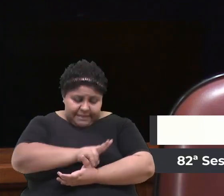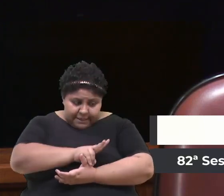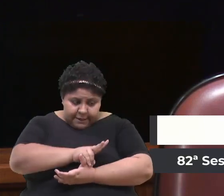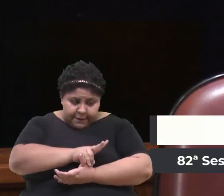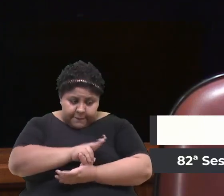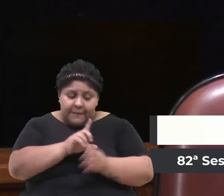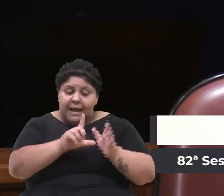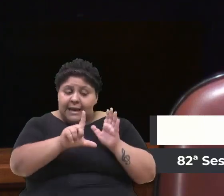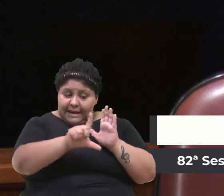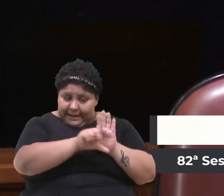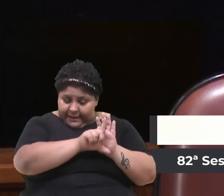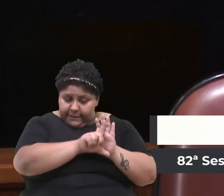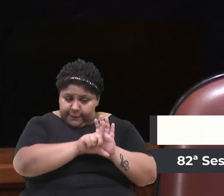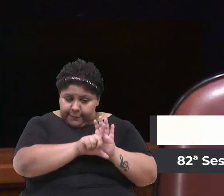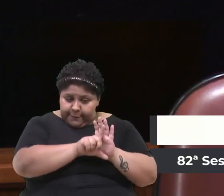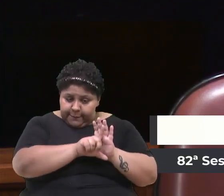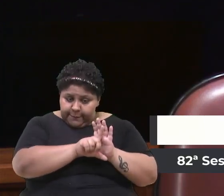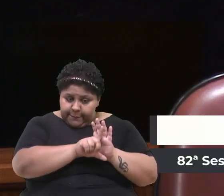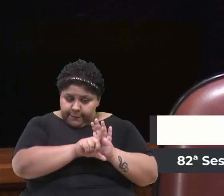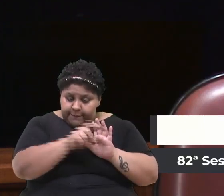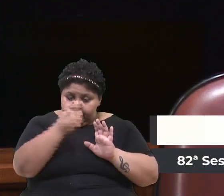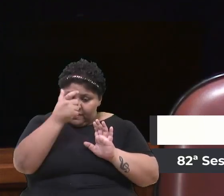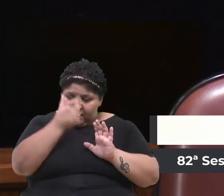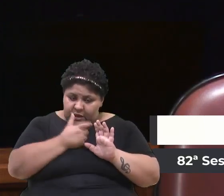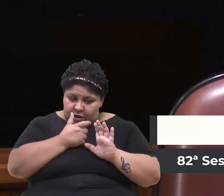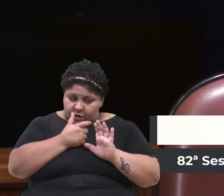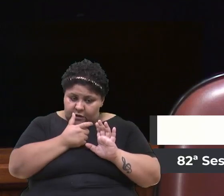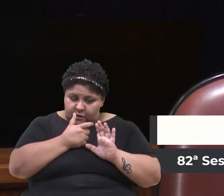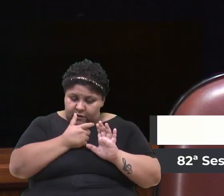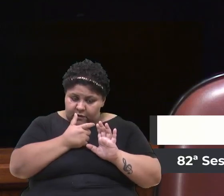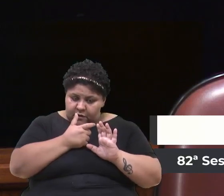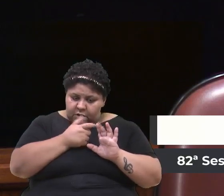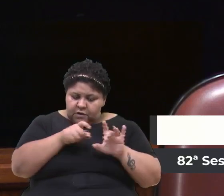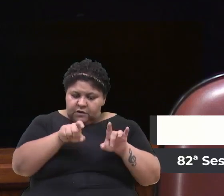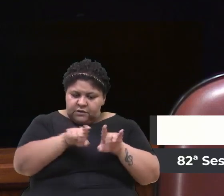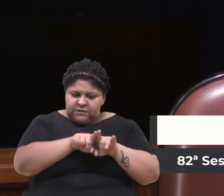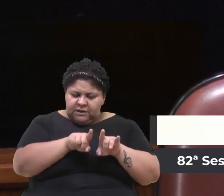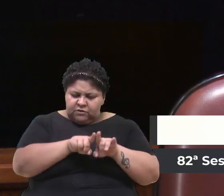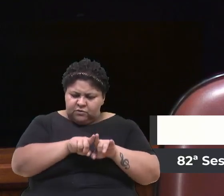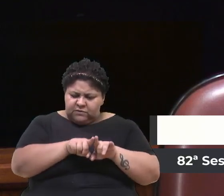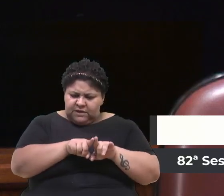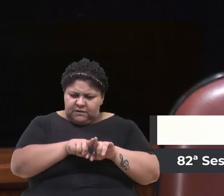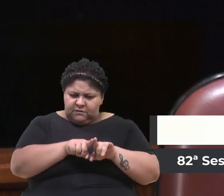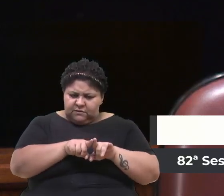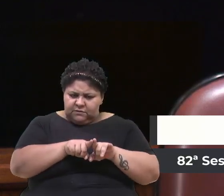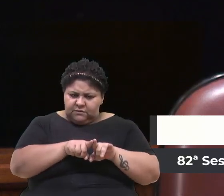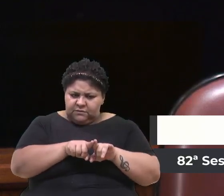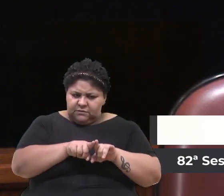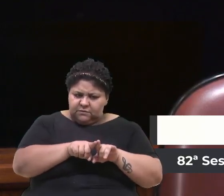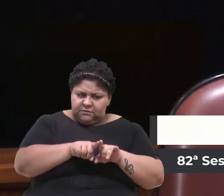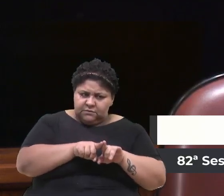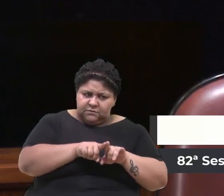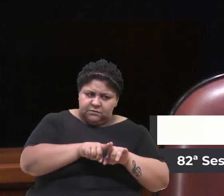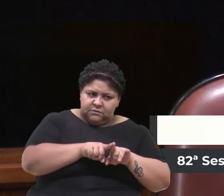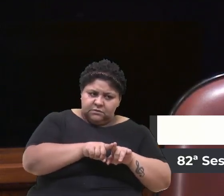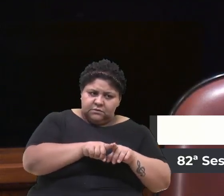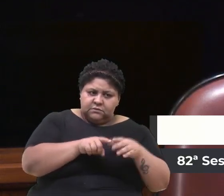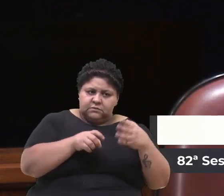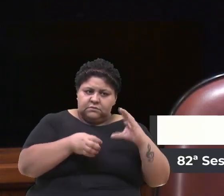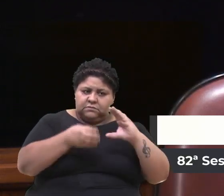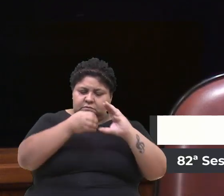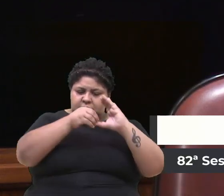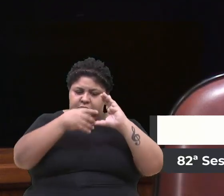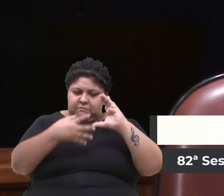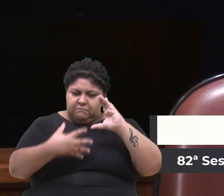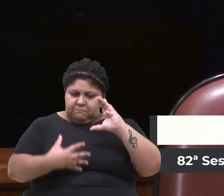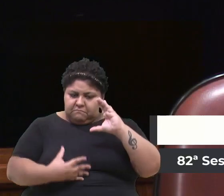Eu acho que os conceitos que estão na lei estão muito bons, são conceitos que vêm ao encontro do que eu penso